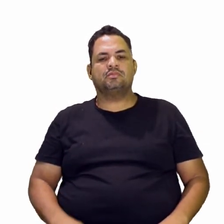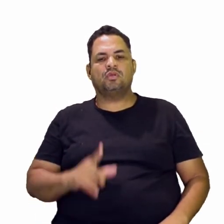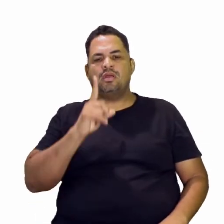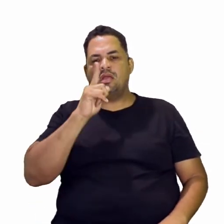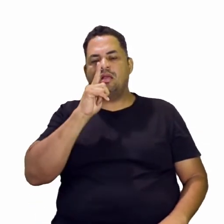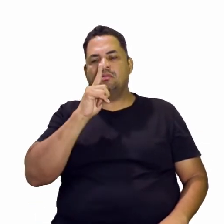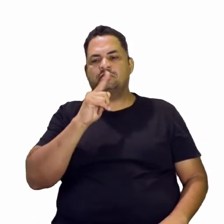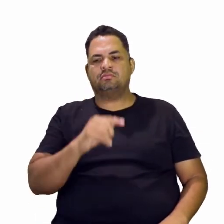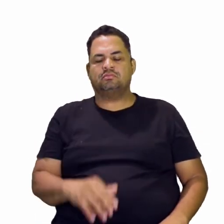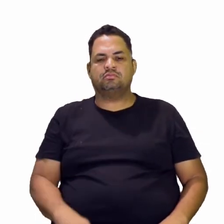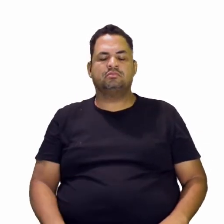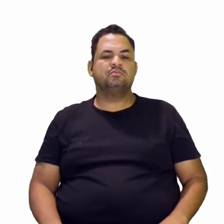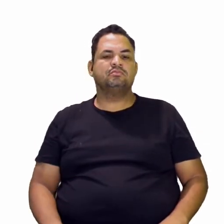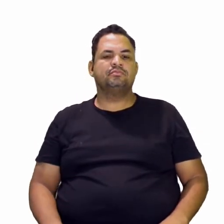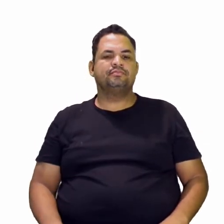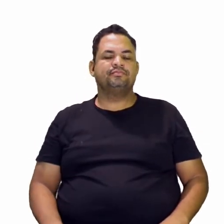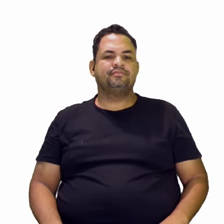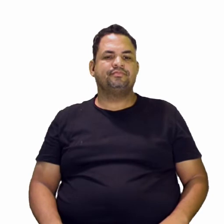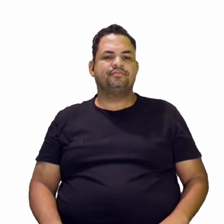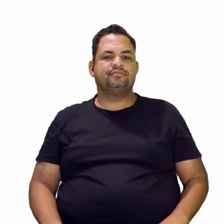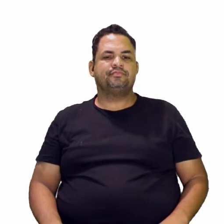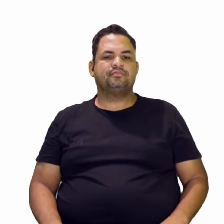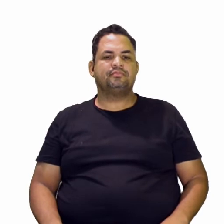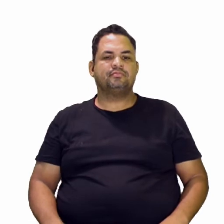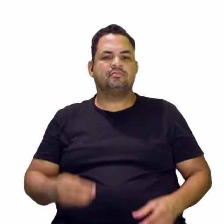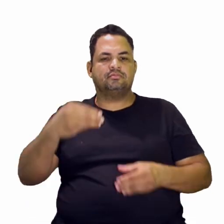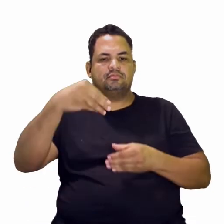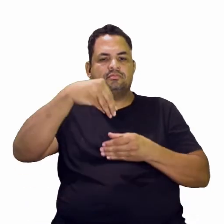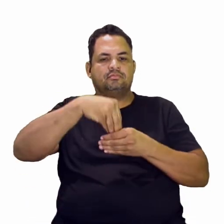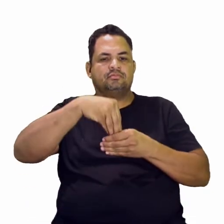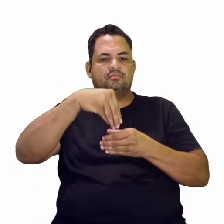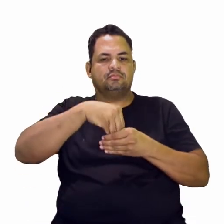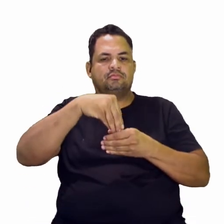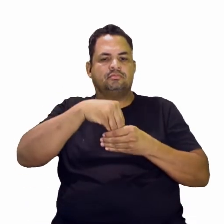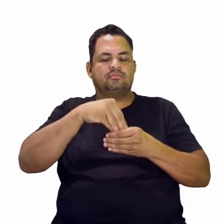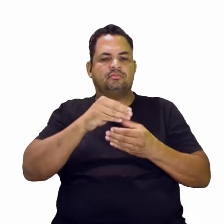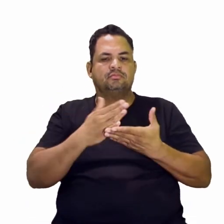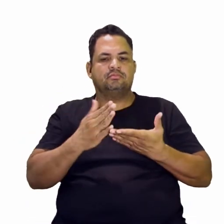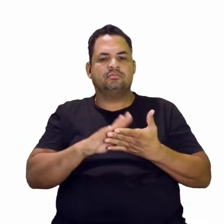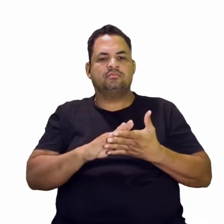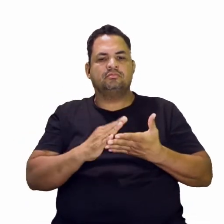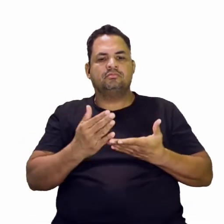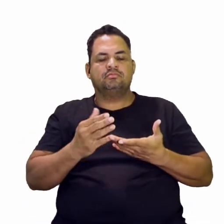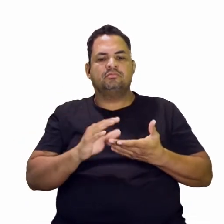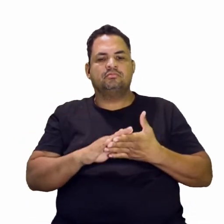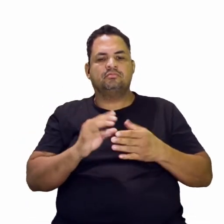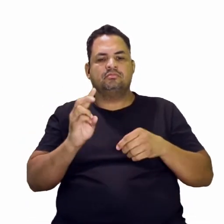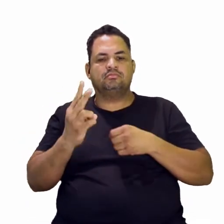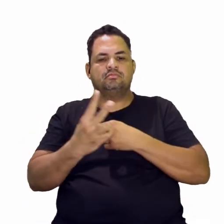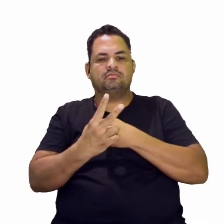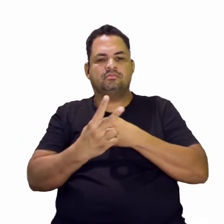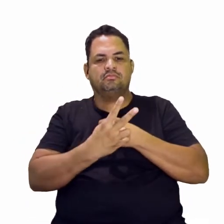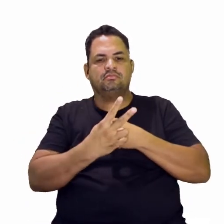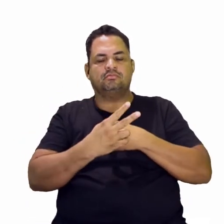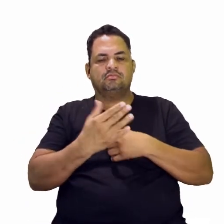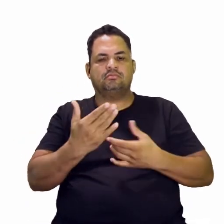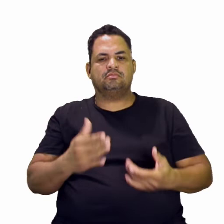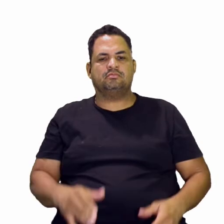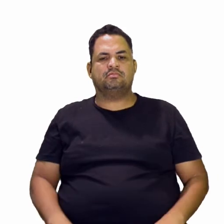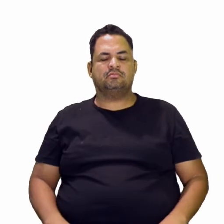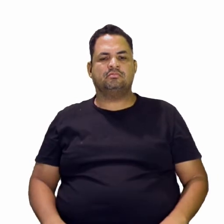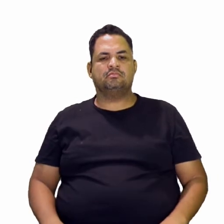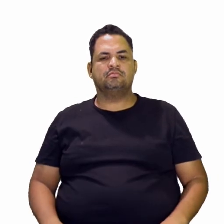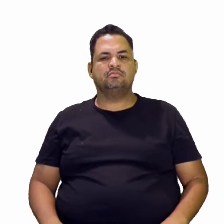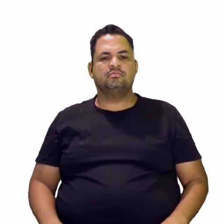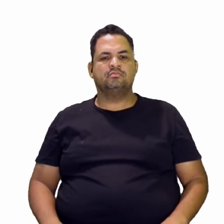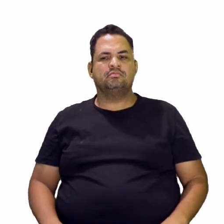água, tá? Cabeças hidrofílicas. E a parte interna aqui, a parte hidrofóbica, estão protegidas, as caudinhas, né, para